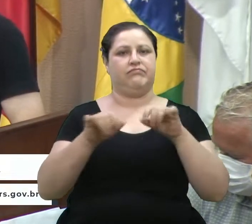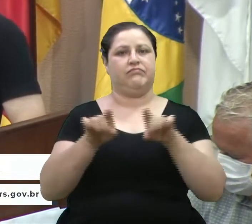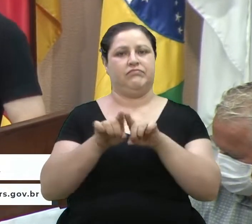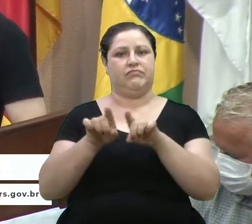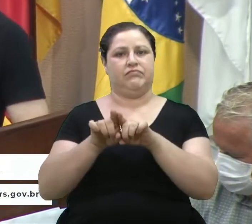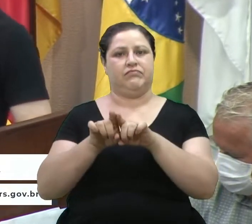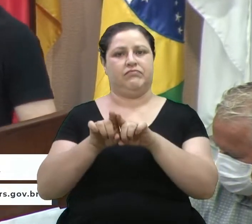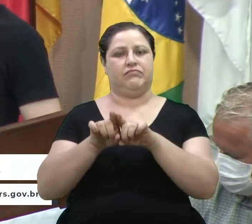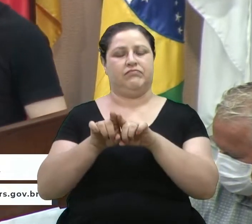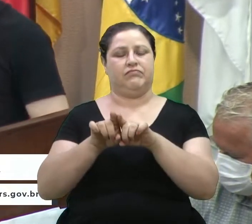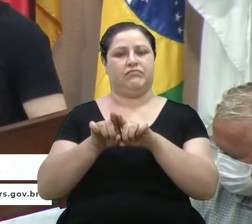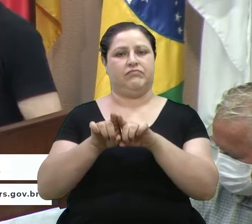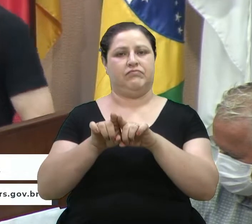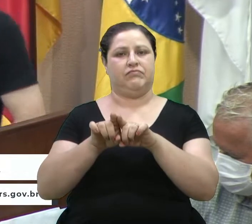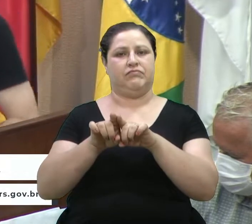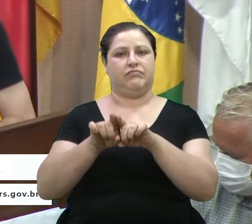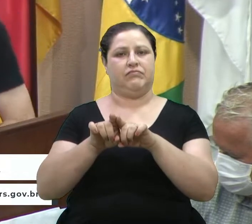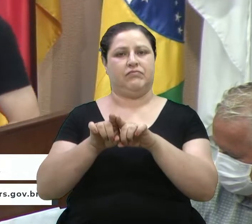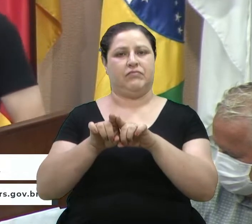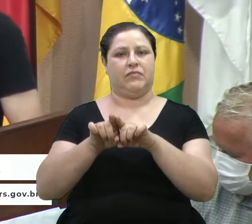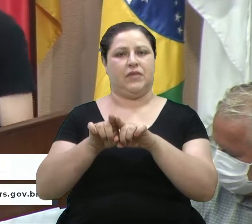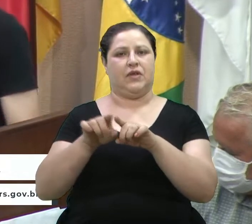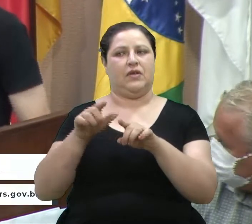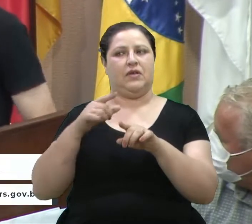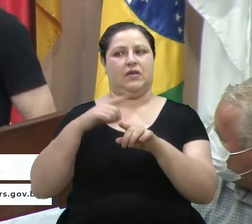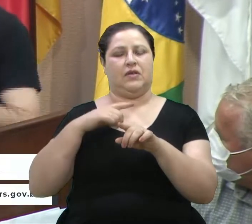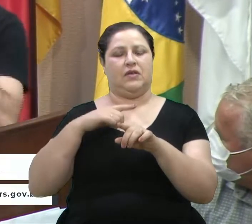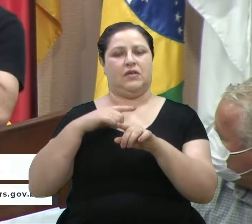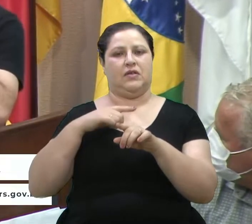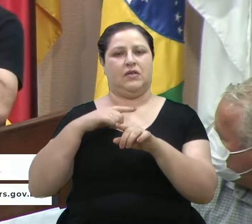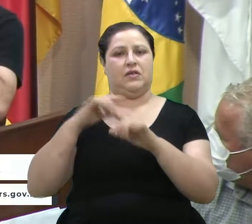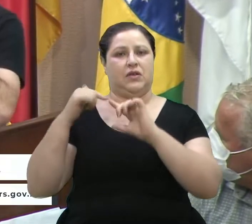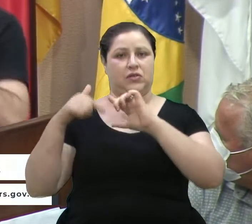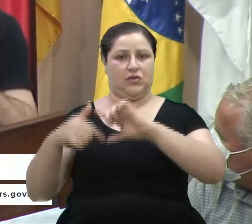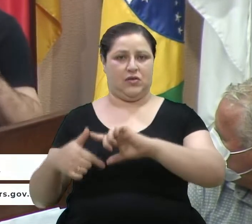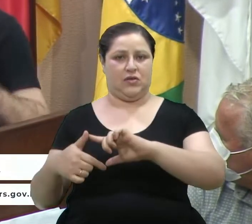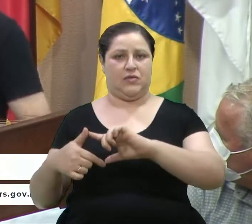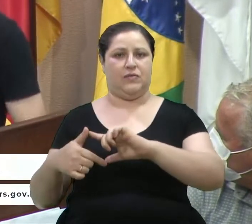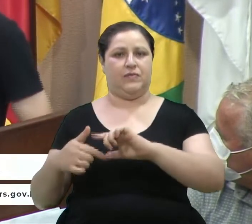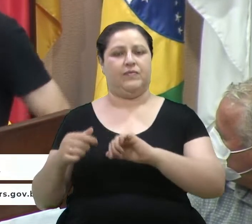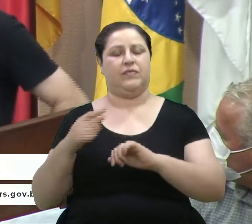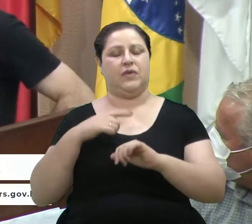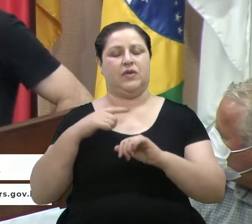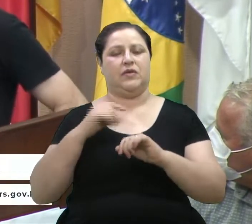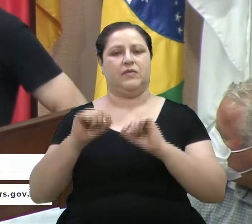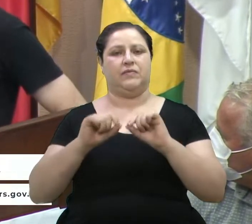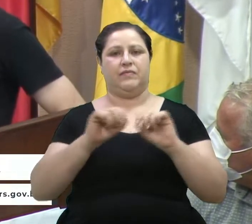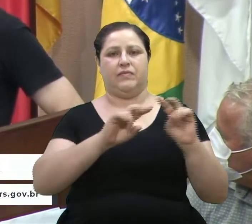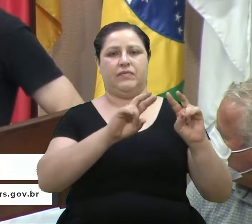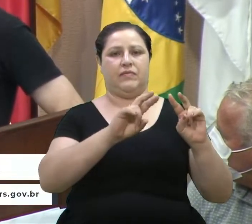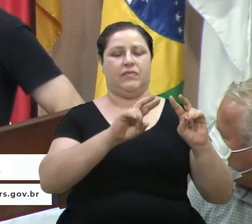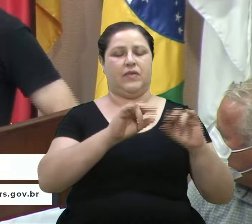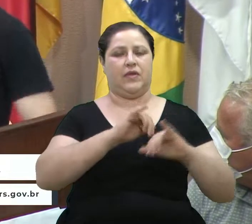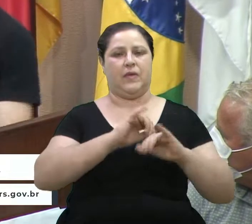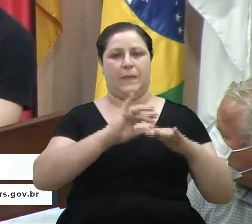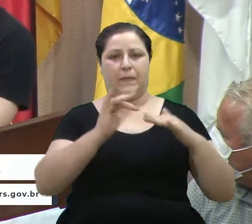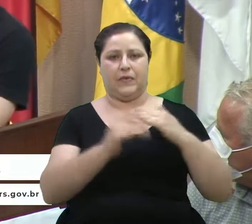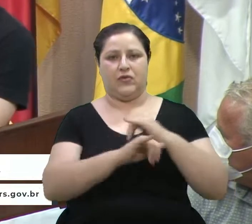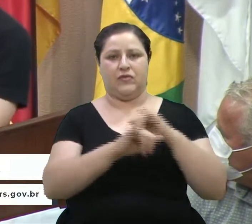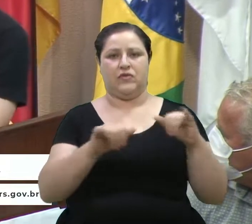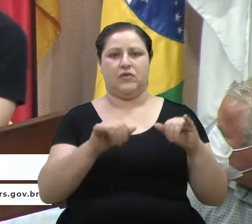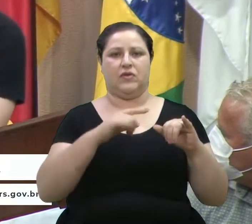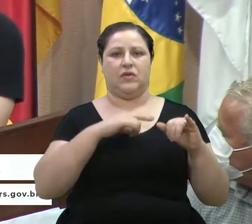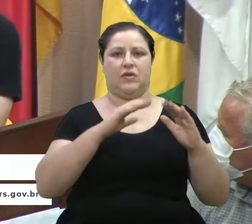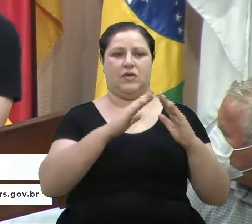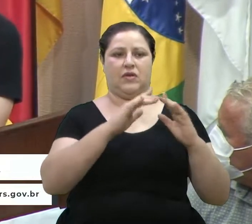tradicional também, que é a da igreja que foi invadida aí por um grupo de manifestantes, segundo a mídia, e a gente sabe que,